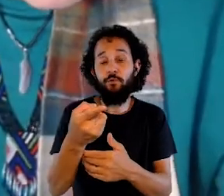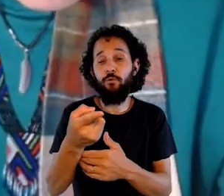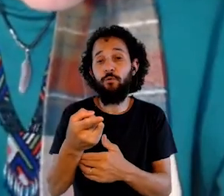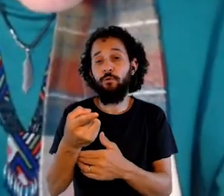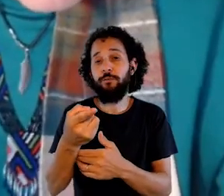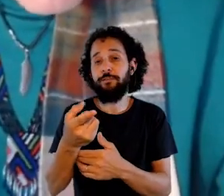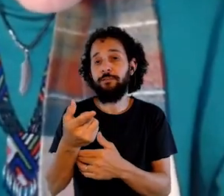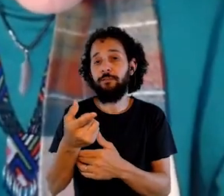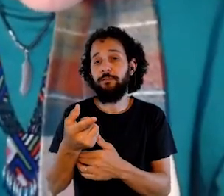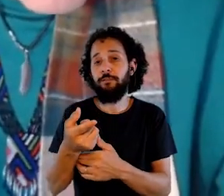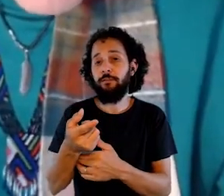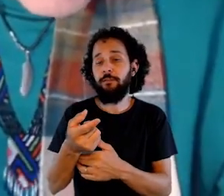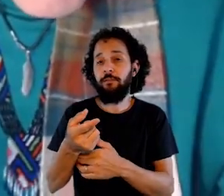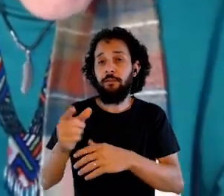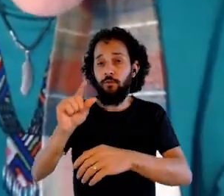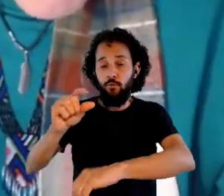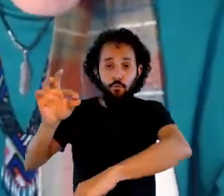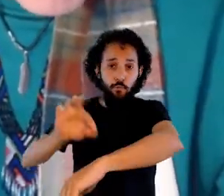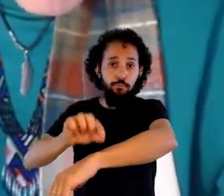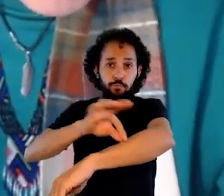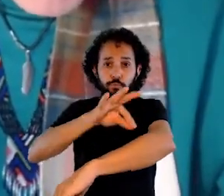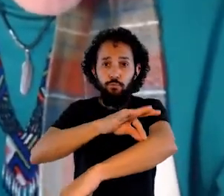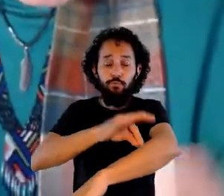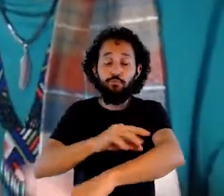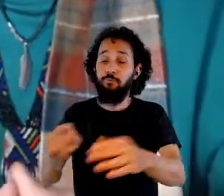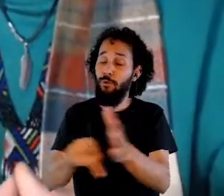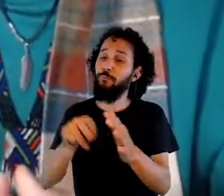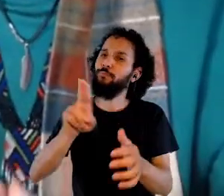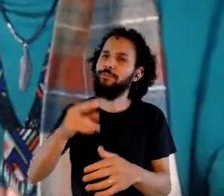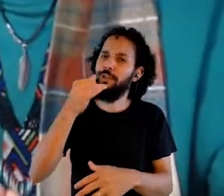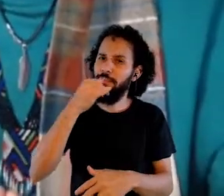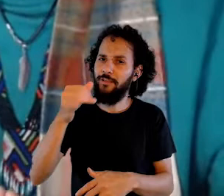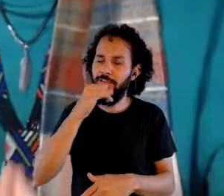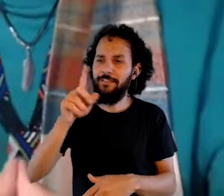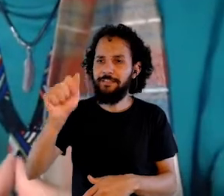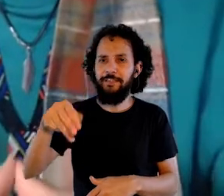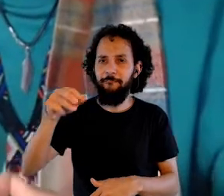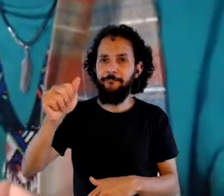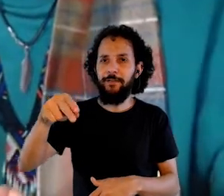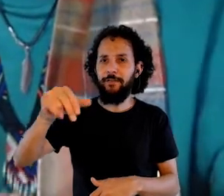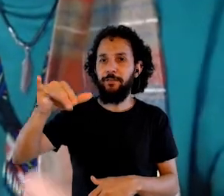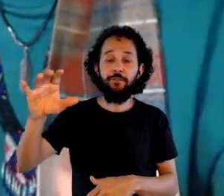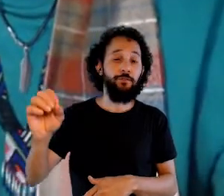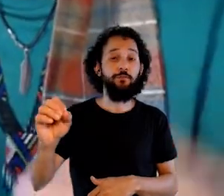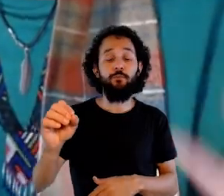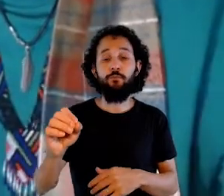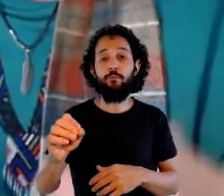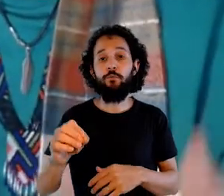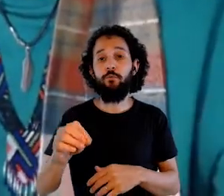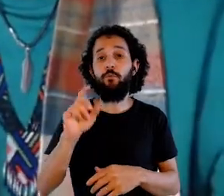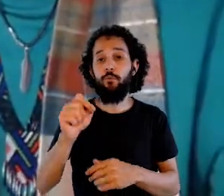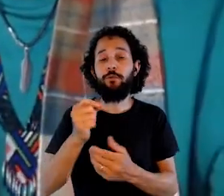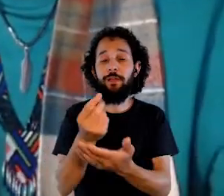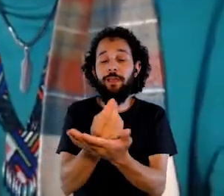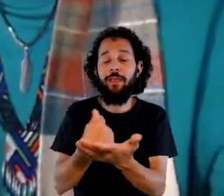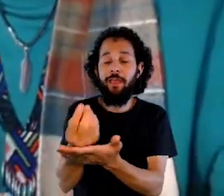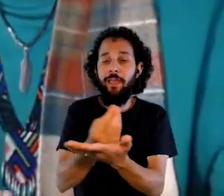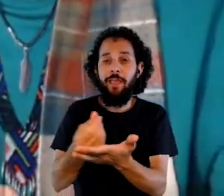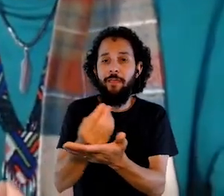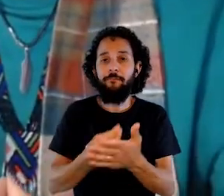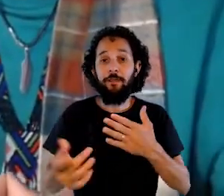que é totalmente energético, totalmente xamânico, né, chegar nas ervas medicinais, comecei a fazer esse estudo profundo das